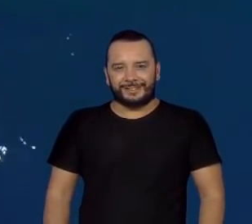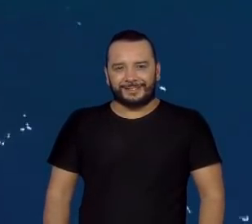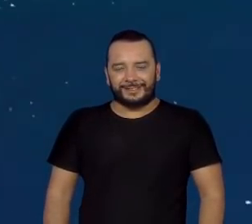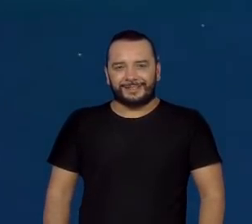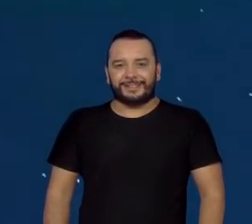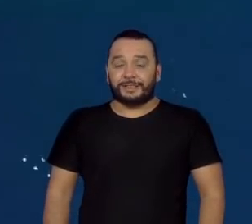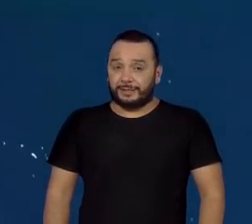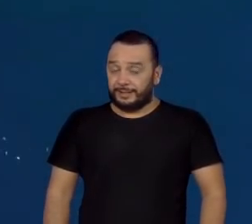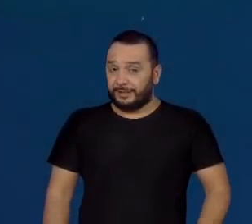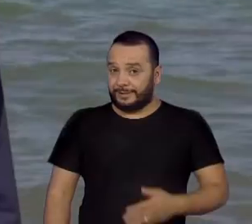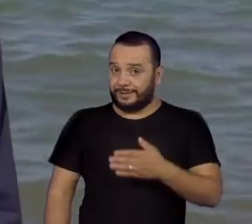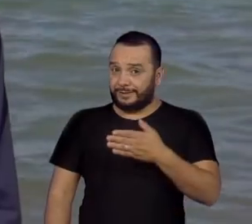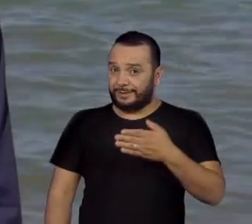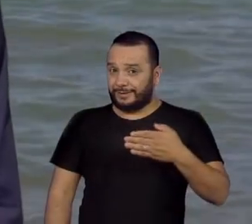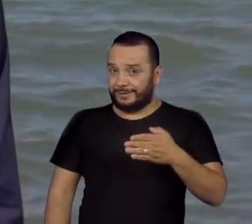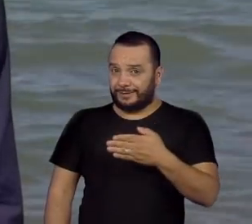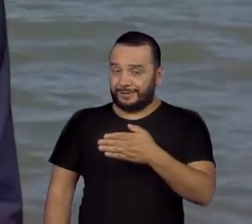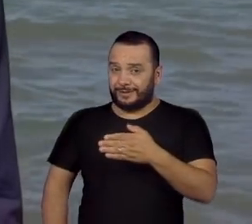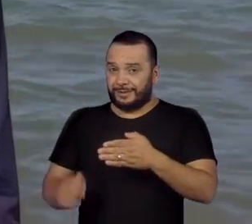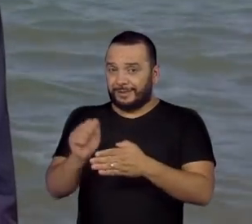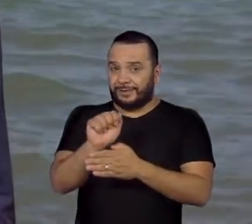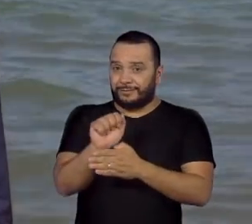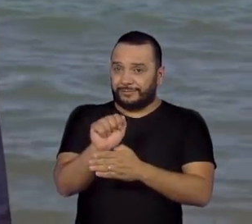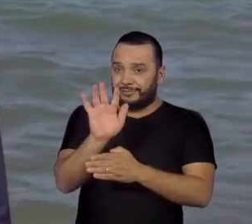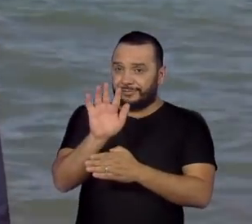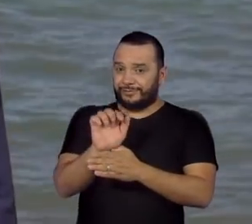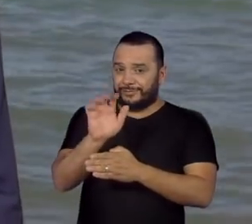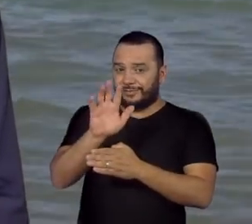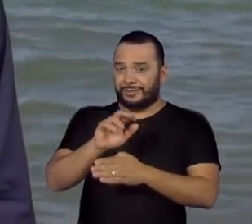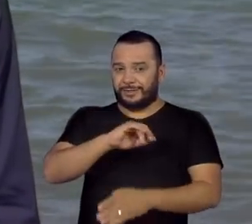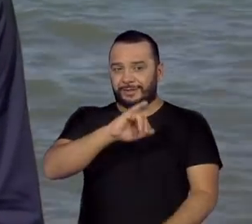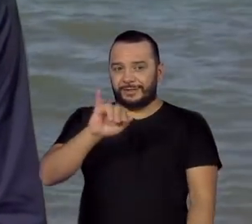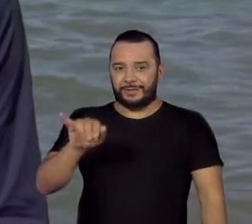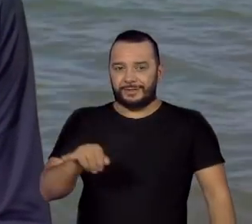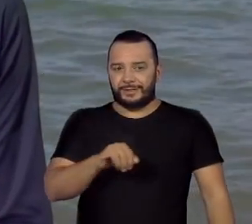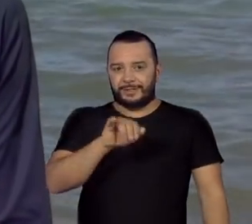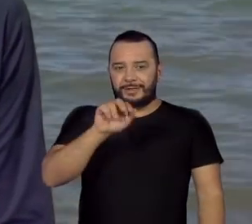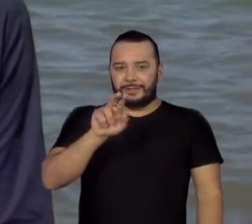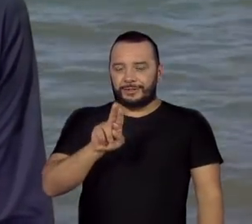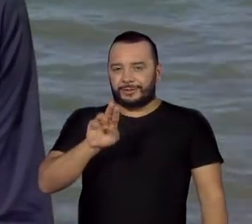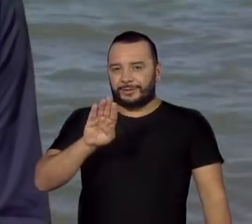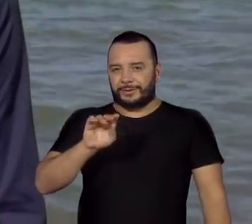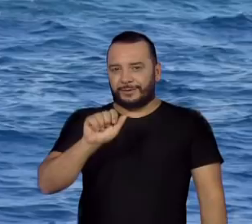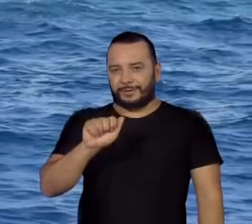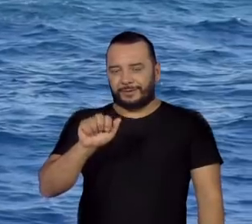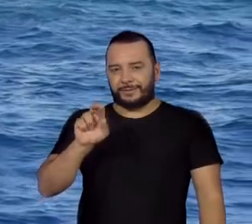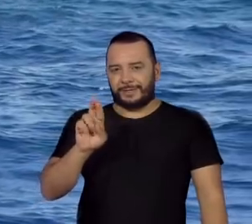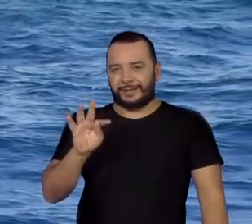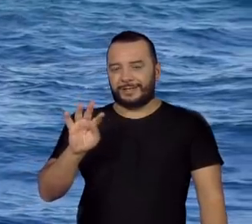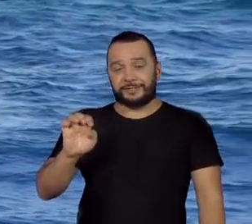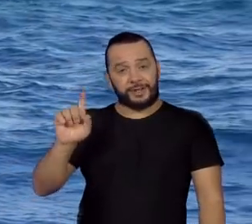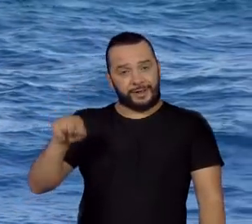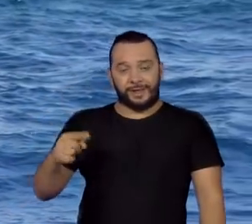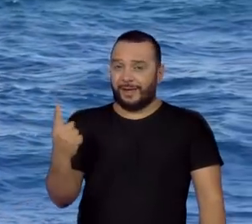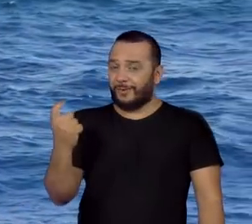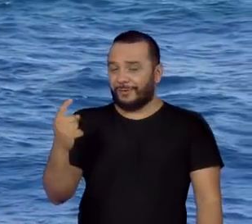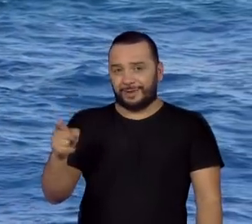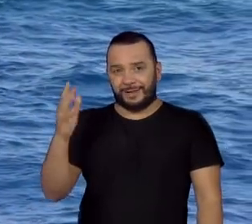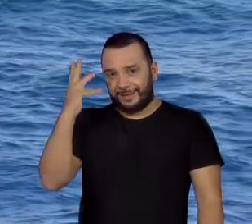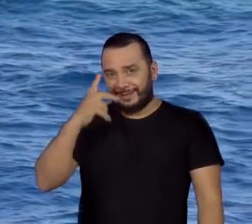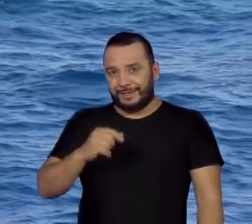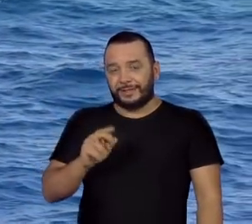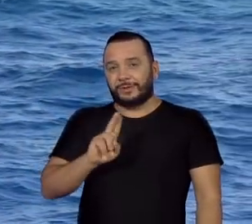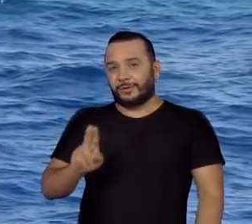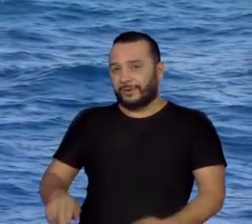A baleia jubarte é um animal muito peculiar, né? Entre as baleias, acho que primeiramente o nome dela científico é